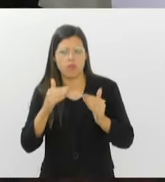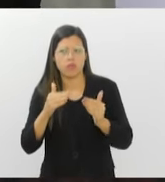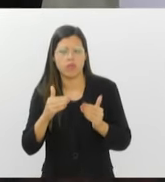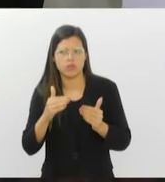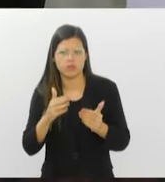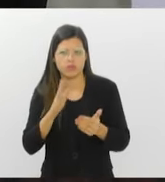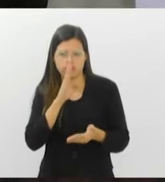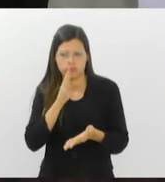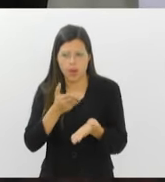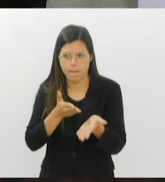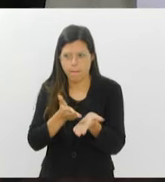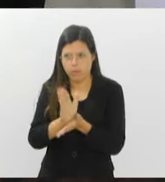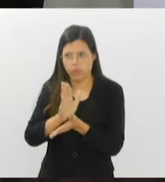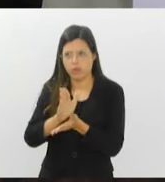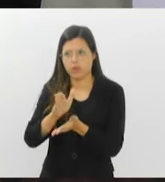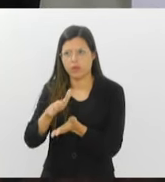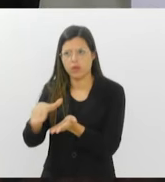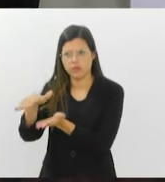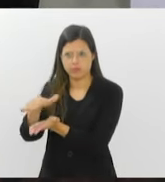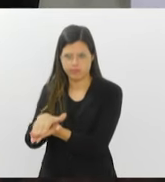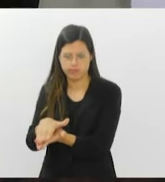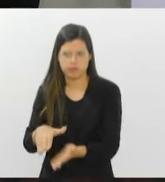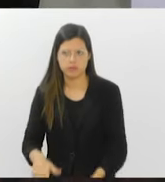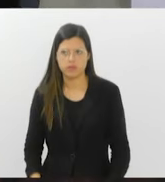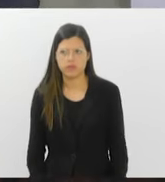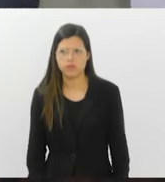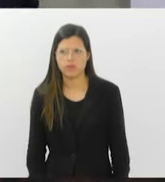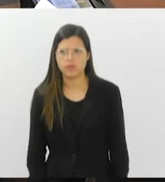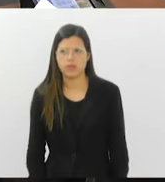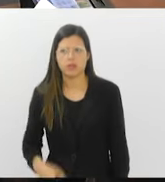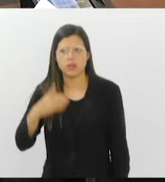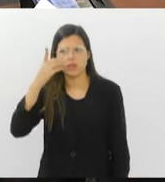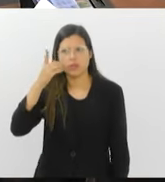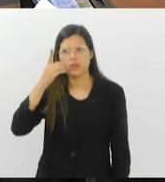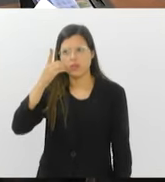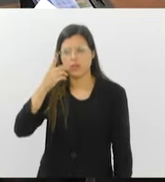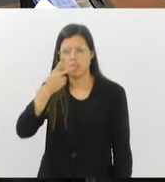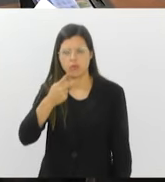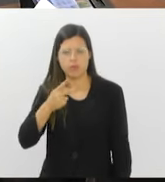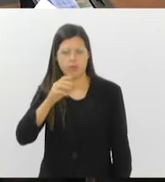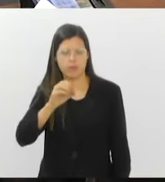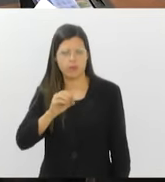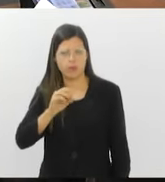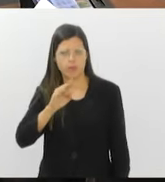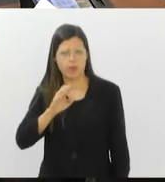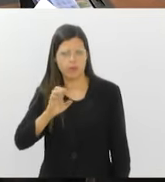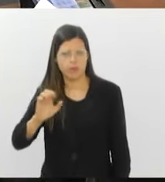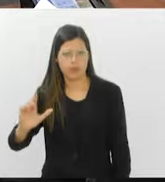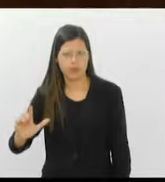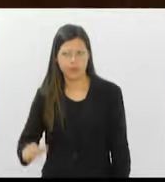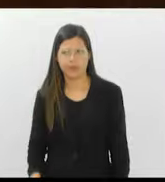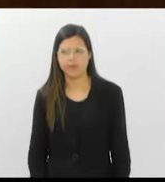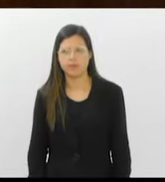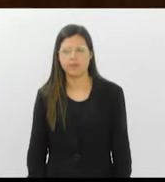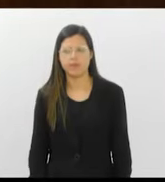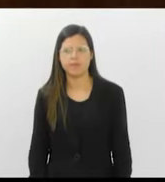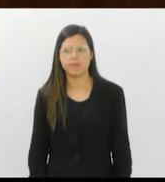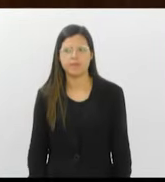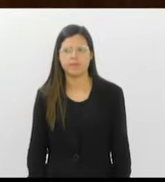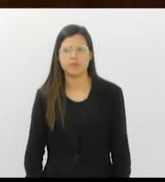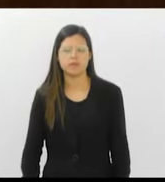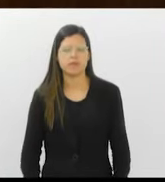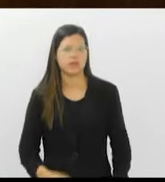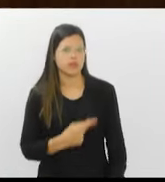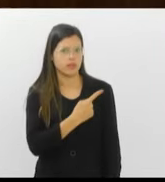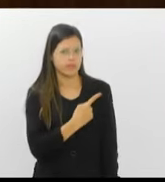estão, aprovado vai a promulgação. Pela ordem, presidente. Deputado Pobel. Presidente, foi